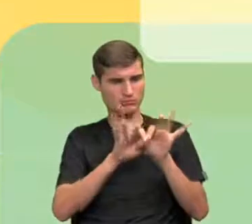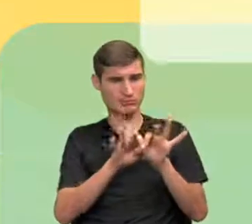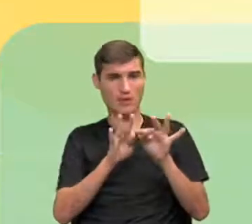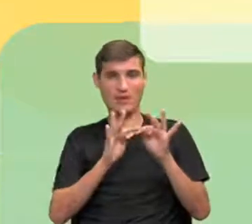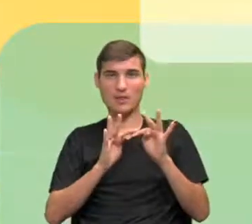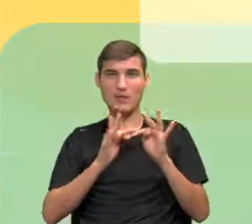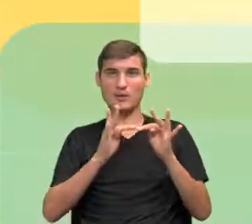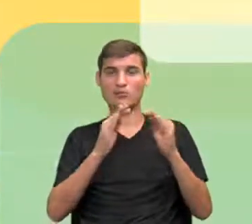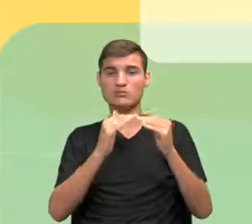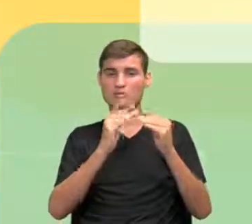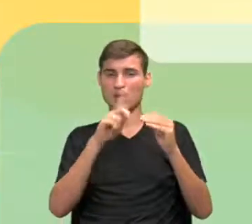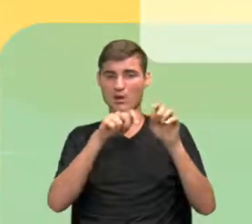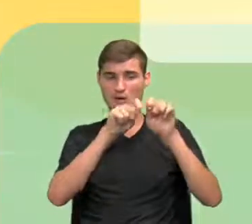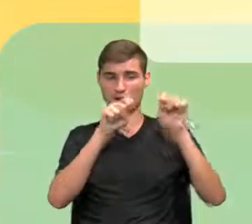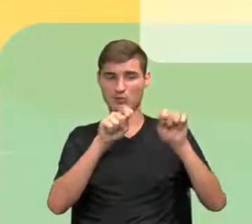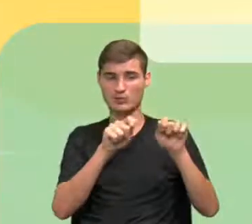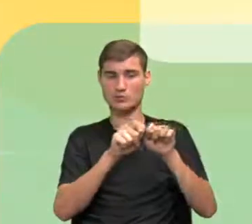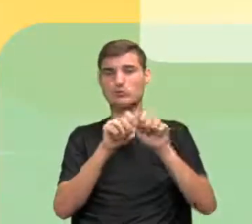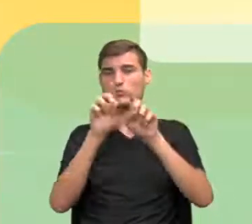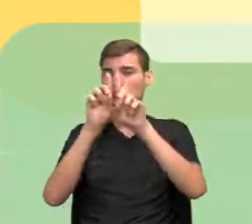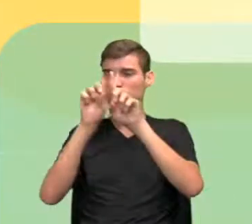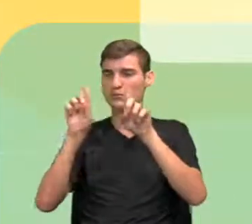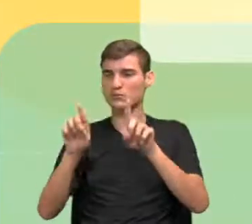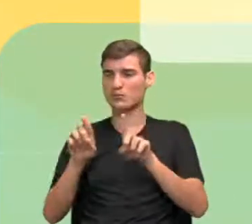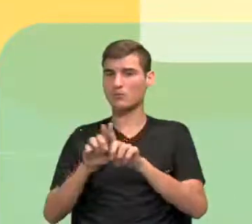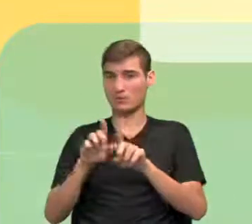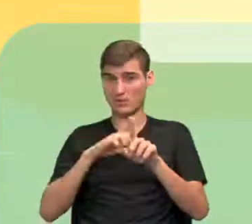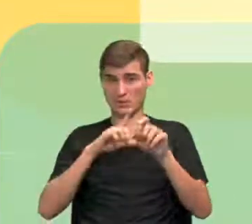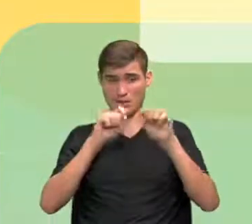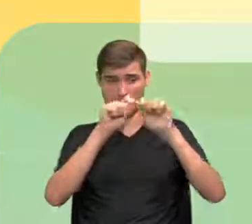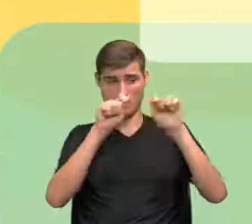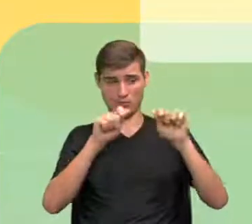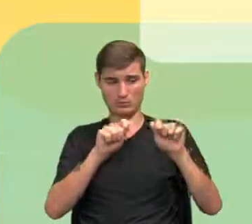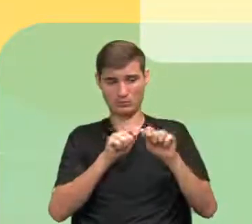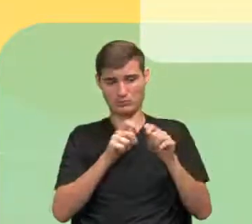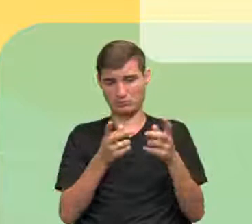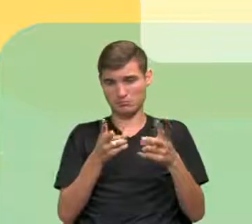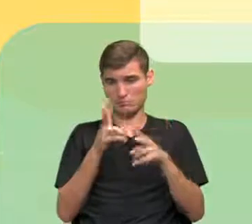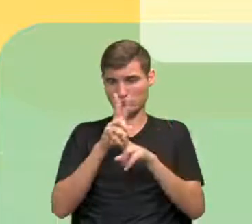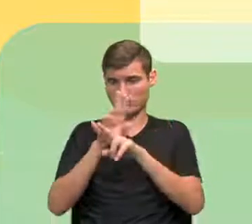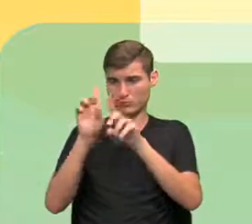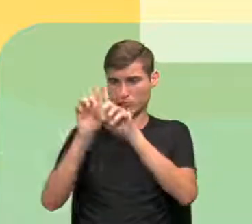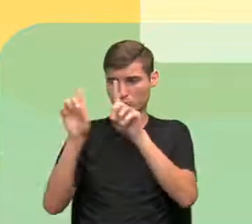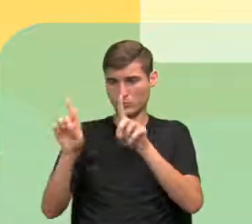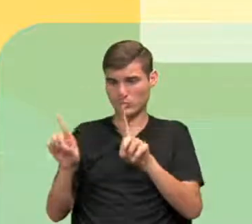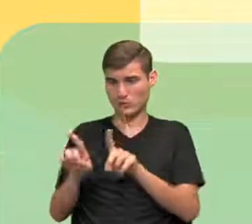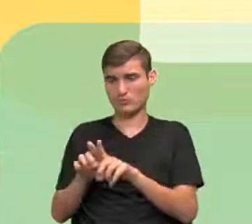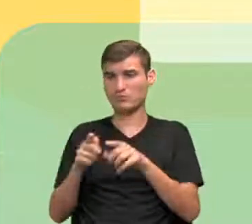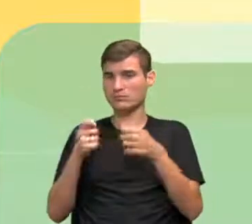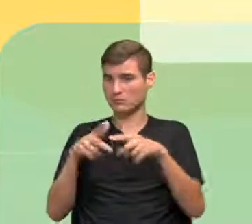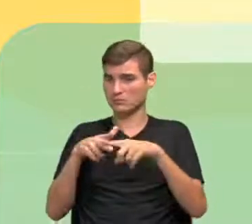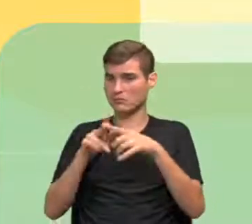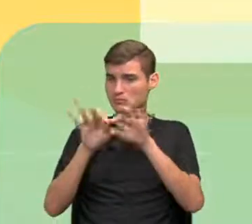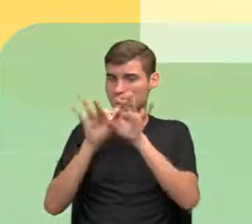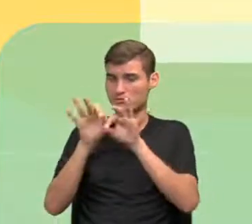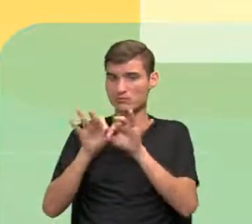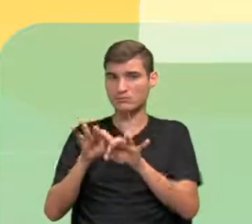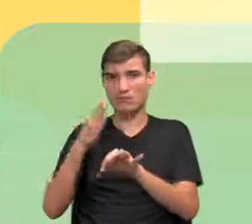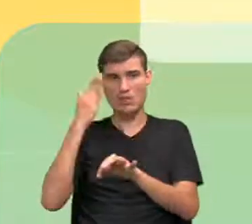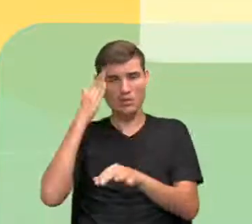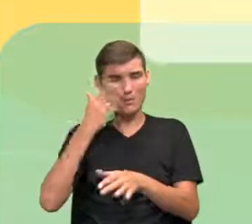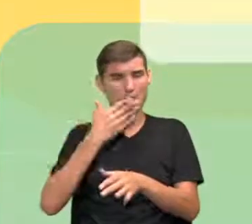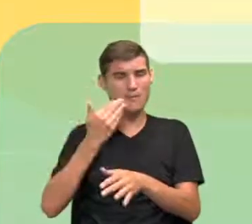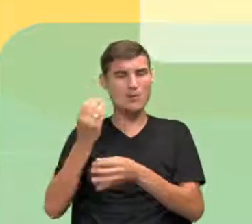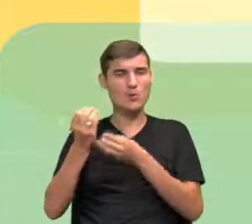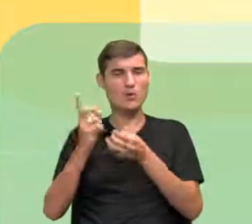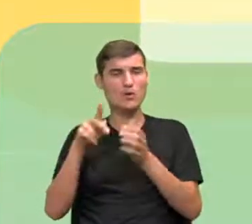tecnologia analógico-digital. Então, você tem um sinal analógico, vai passar ele para o digital e tem que ajustar, tem que entender